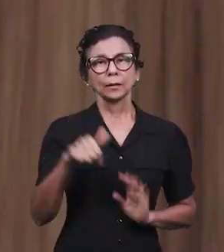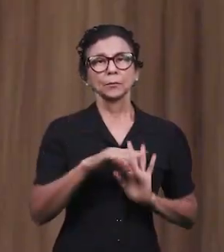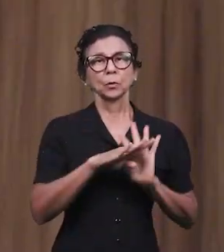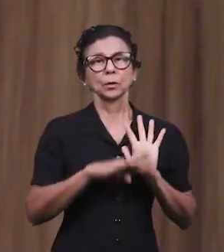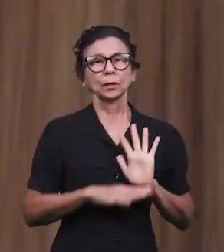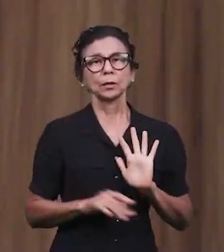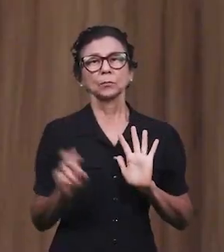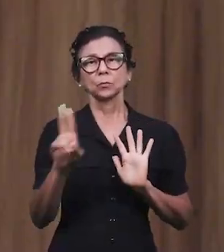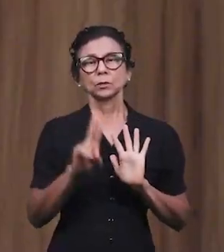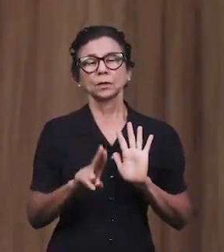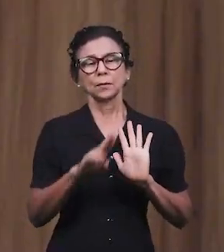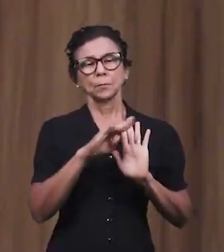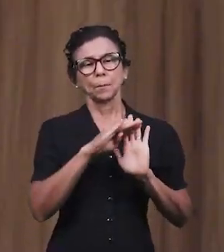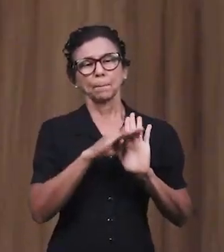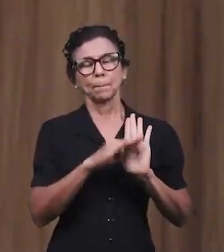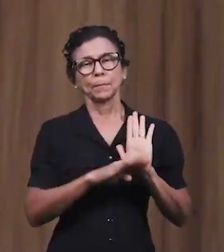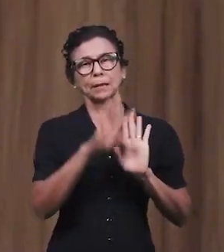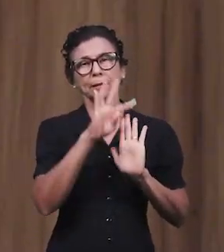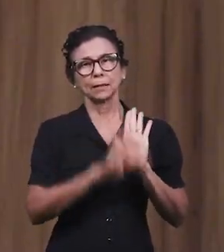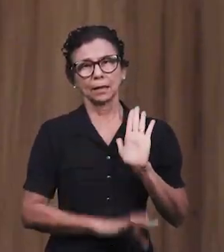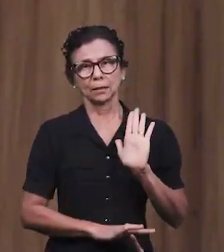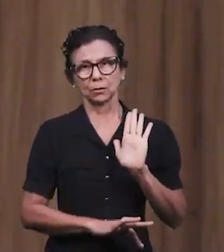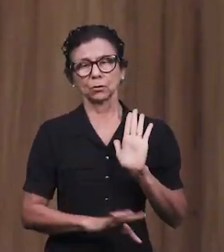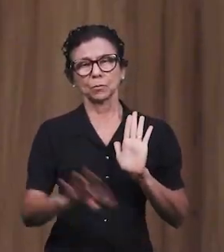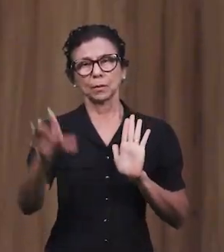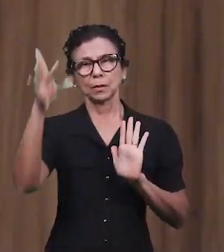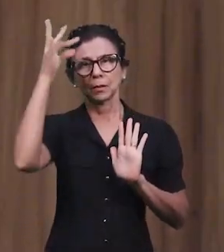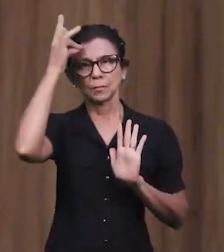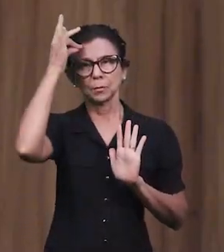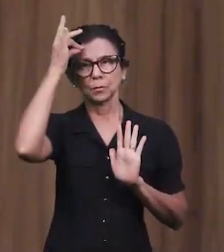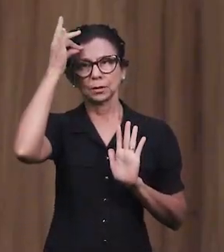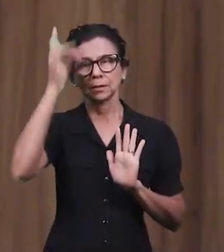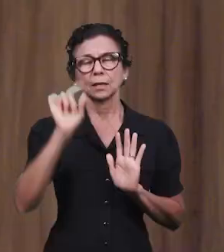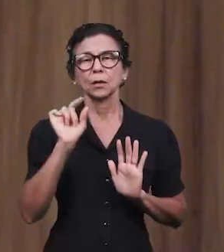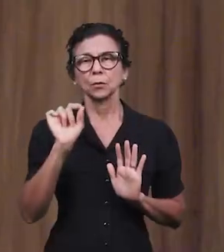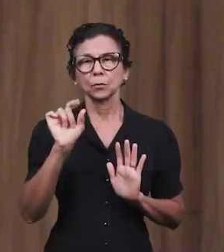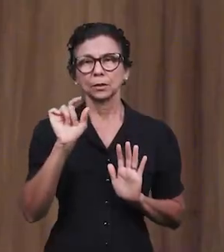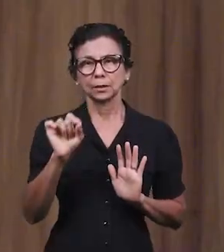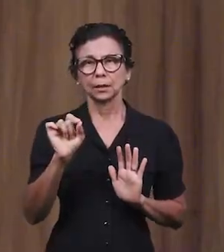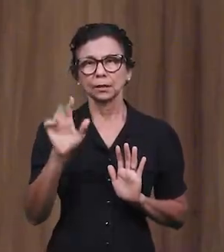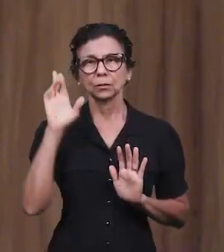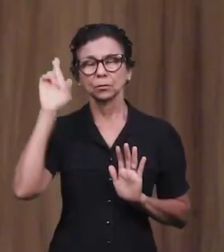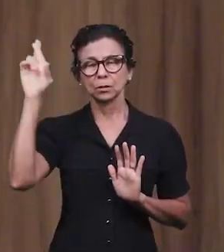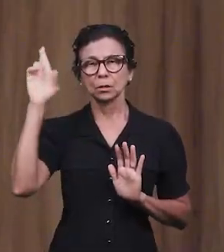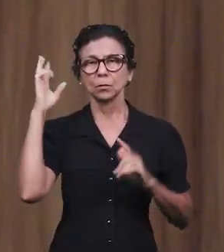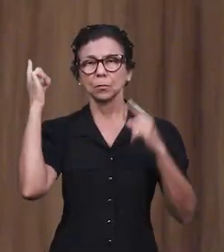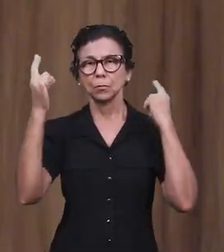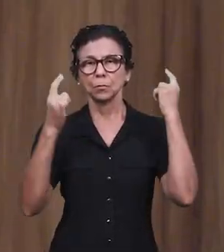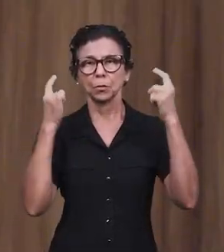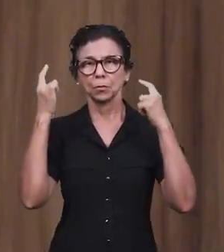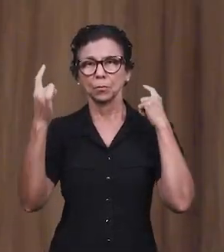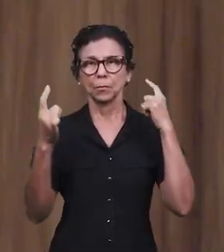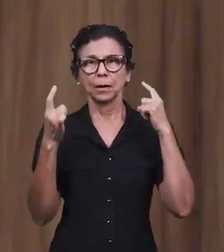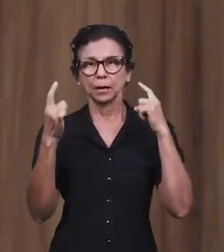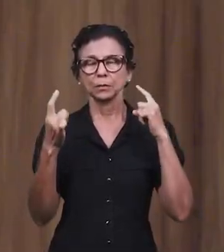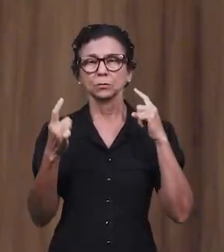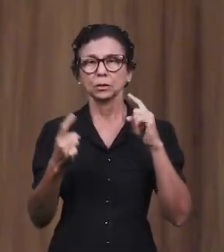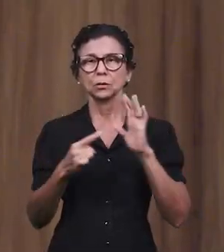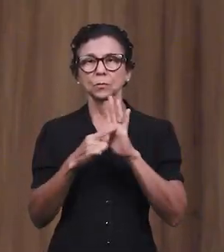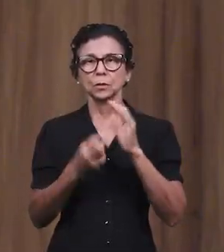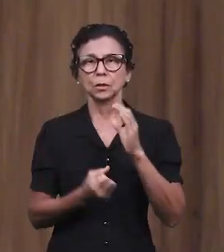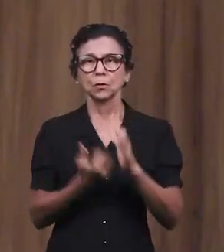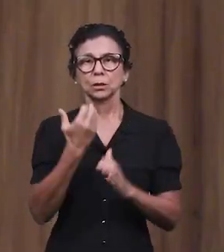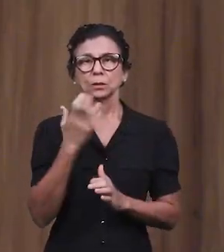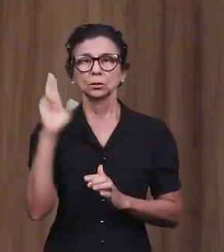textos, para fixar bem mesmo a preocupação do Senhor de mostrar a origem, né, do